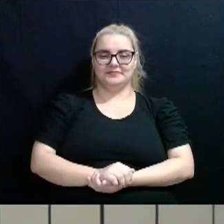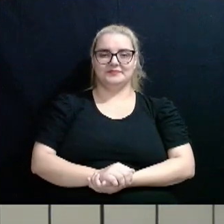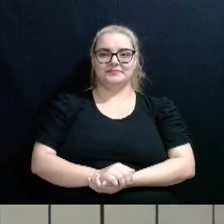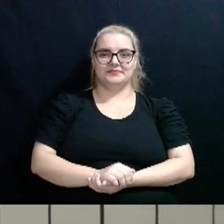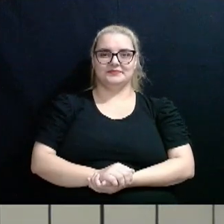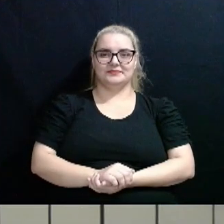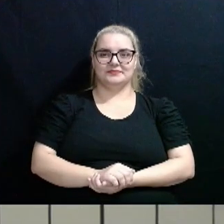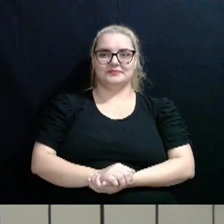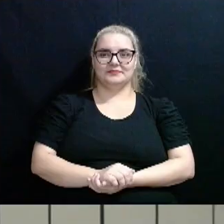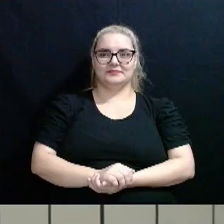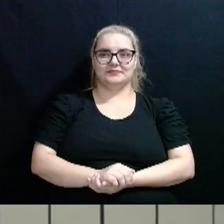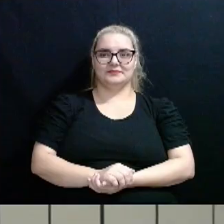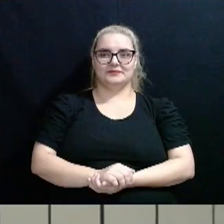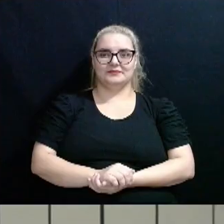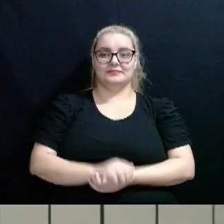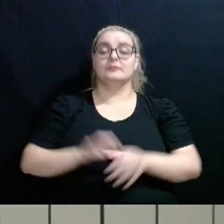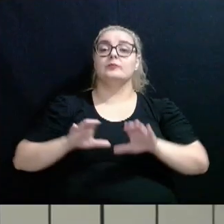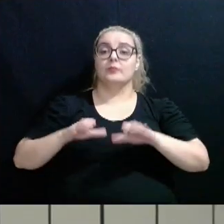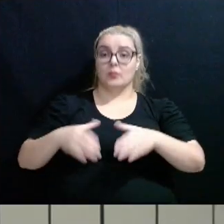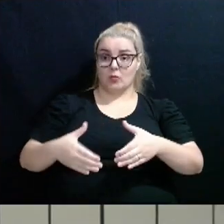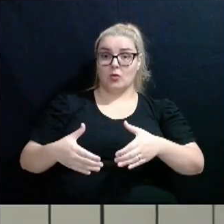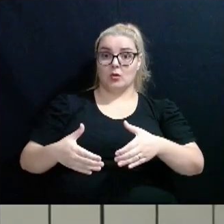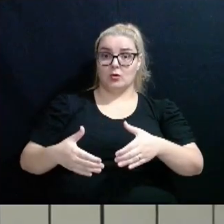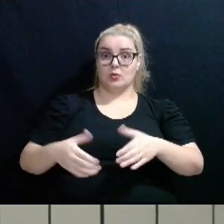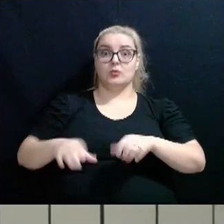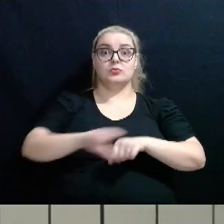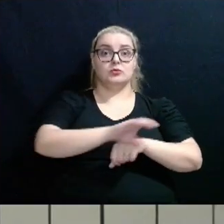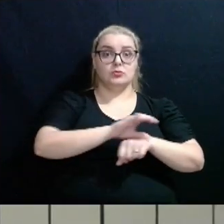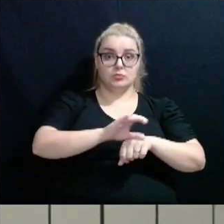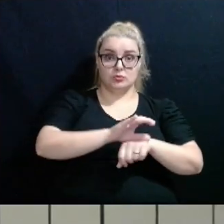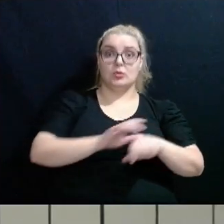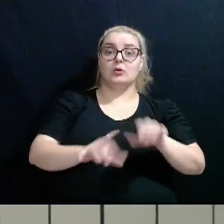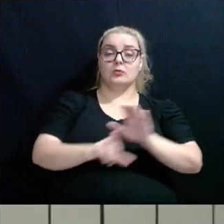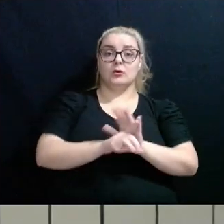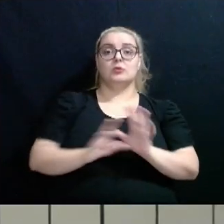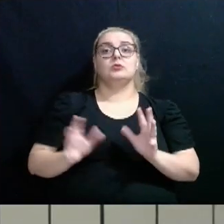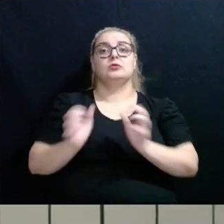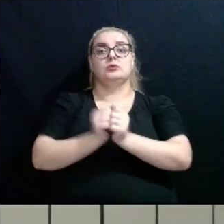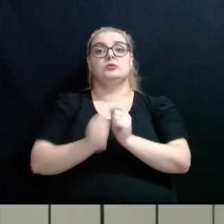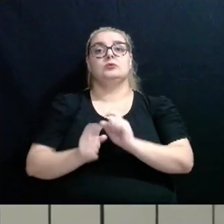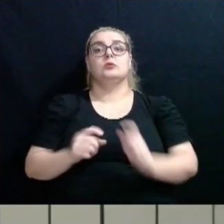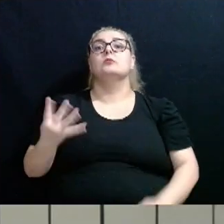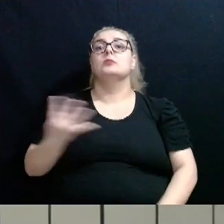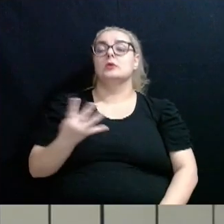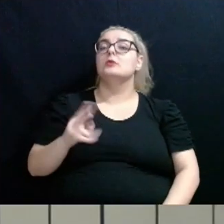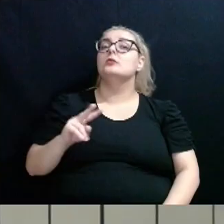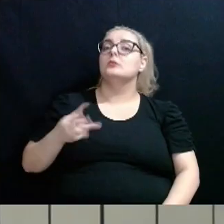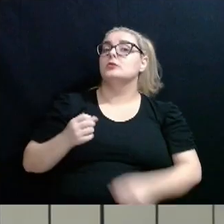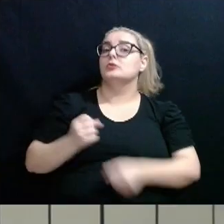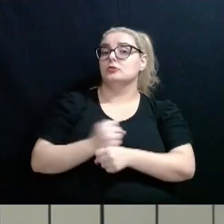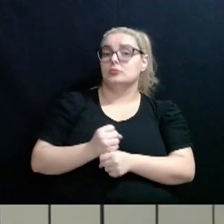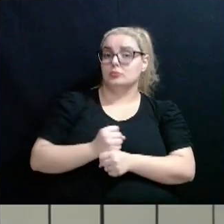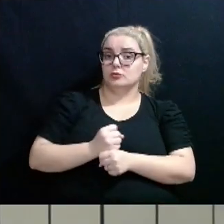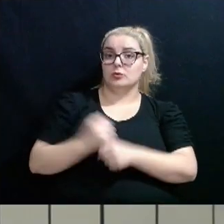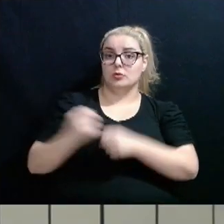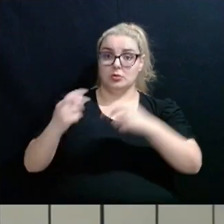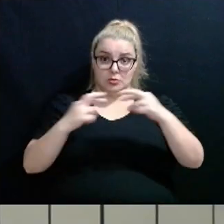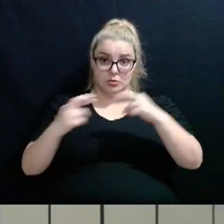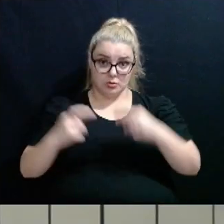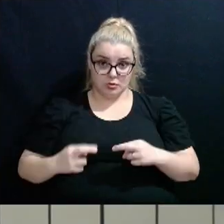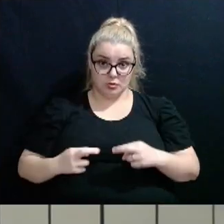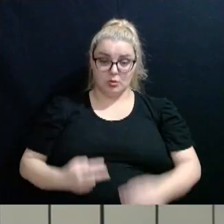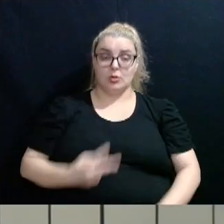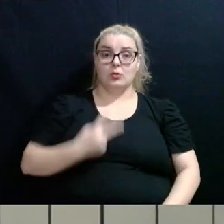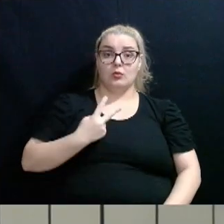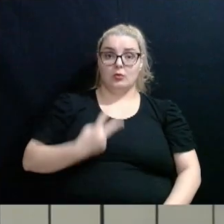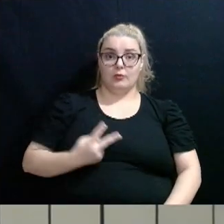A Comissão de Constituição e Legalidade se reuniu pela 4ª vez no ano e analisou 25